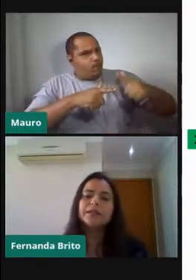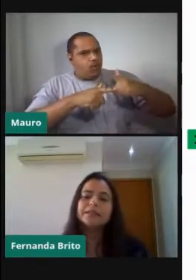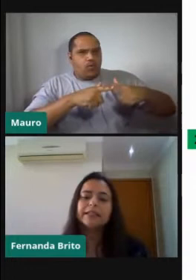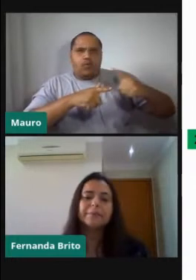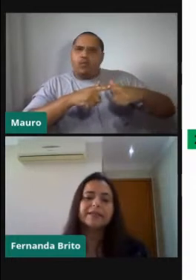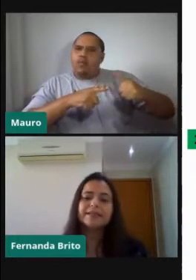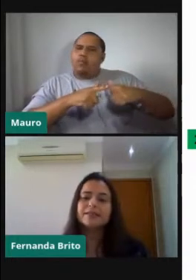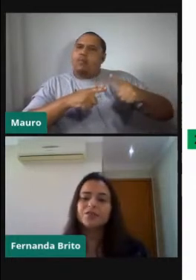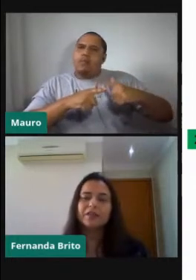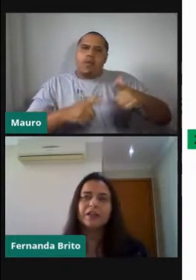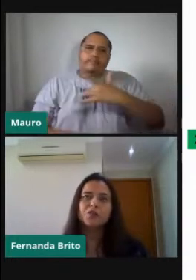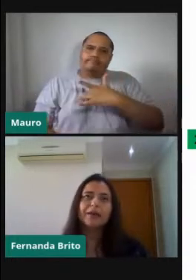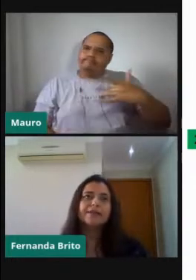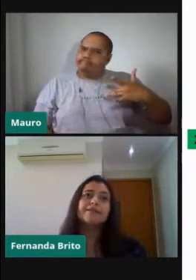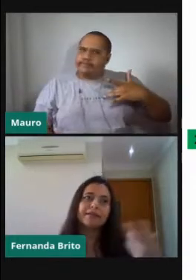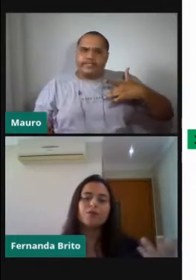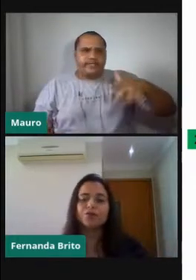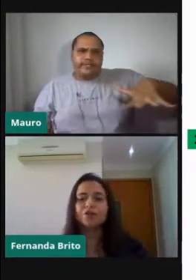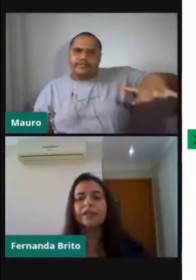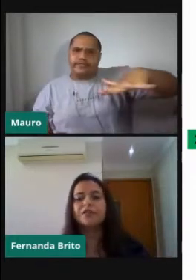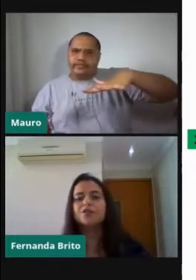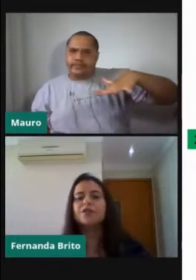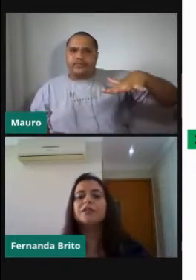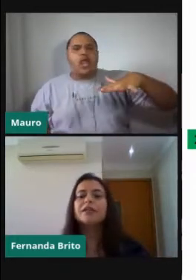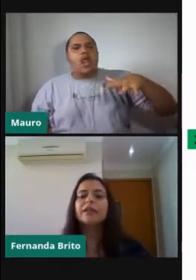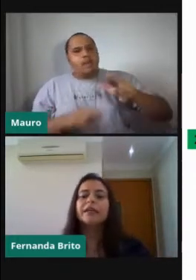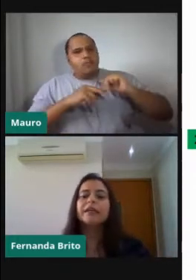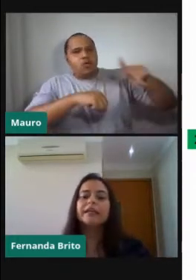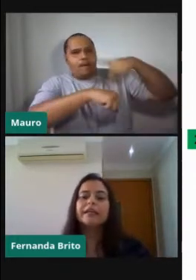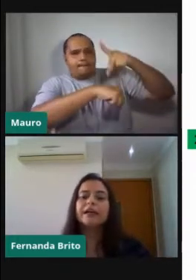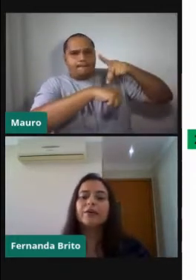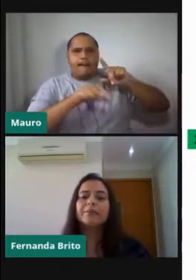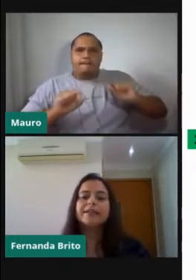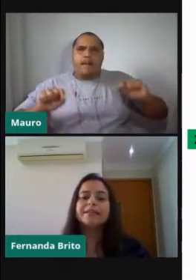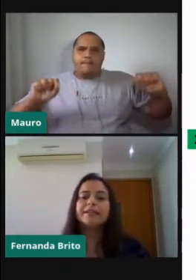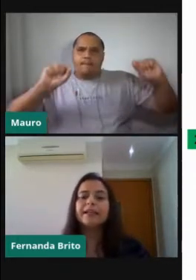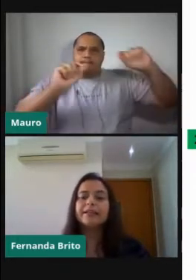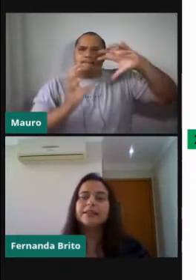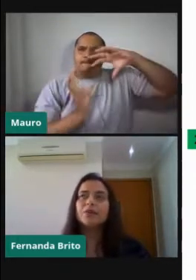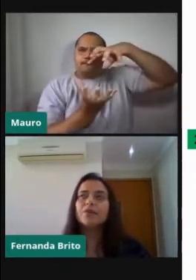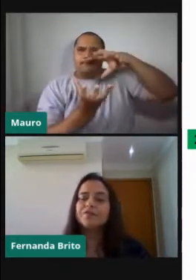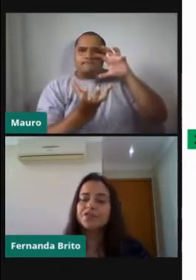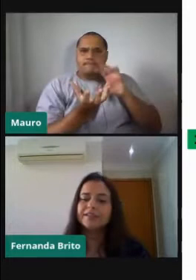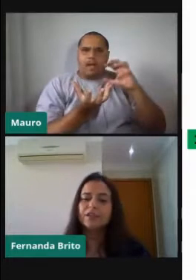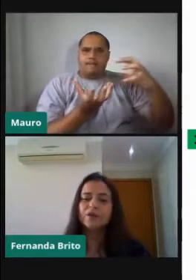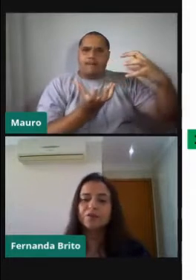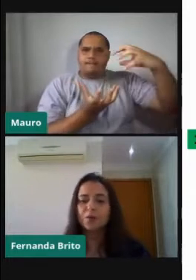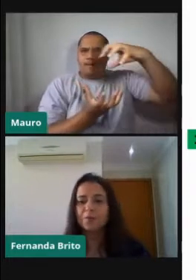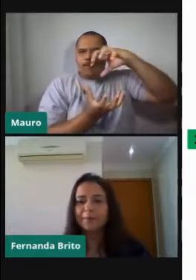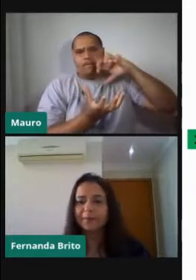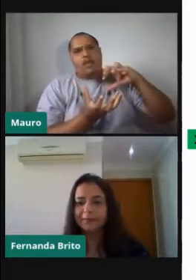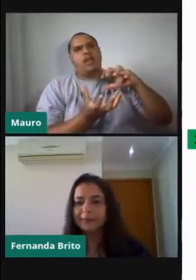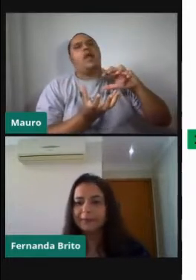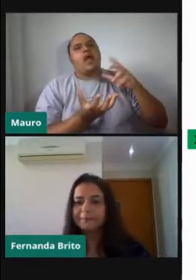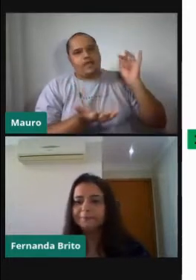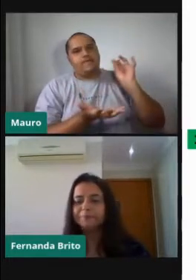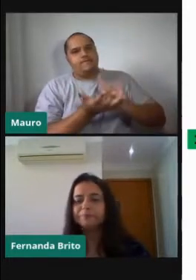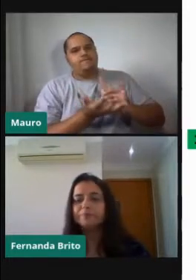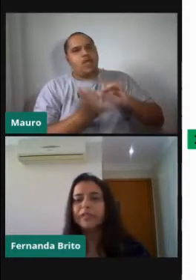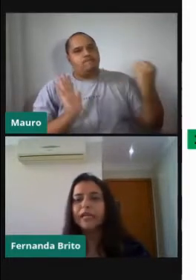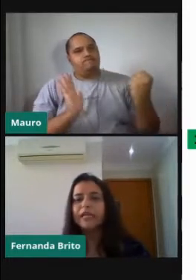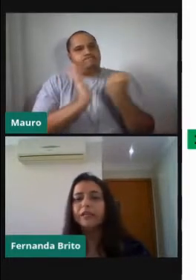disseminação, né, e a presença em diferentes países e continentes, né, a OMS declara, então, a Covid-19 como uma